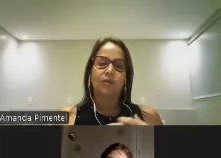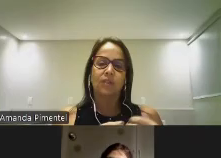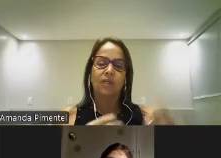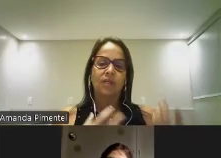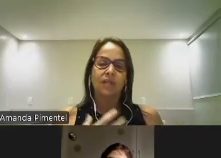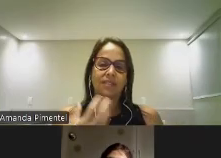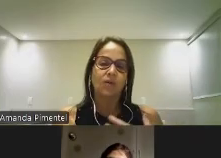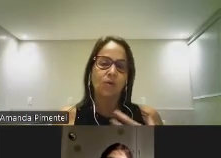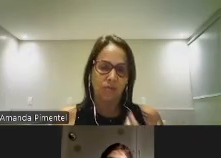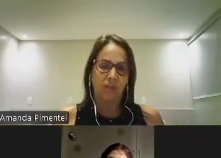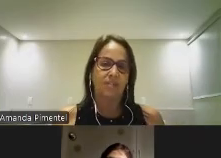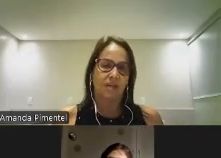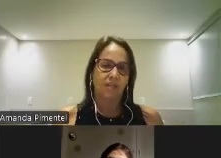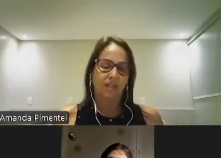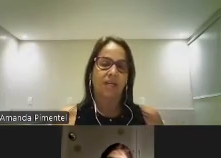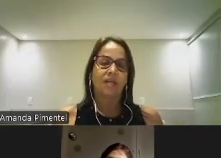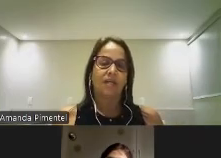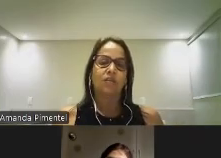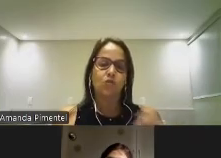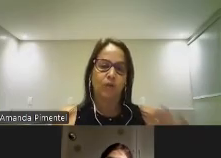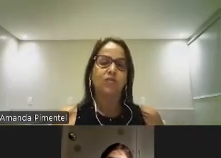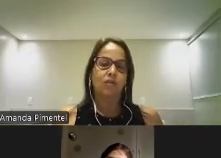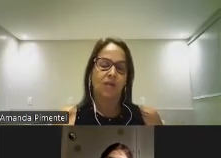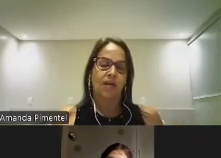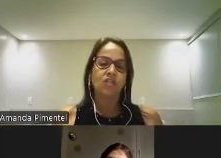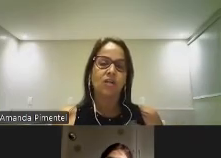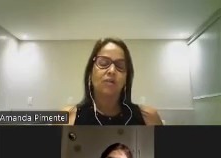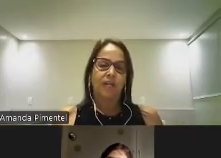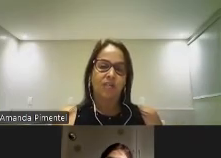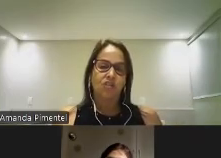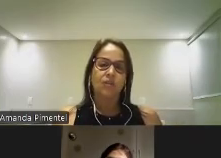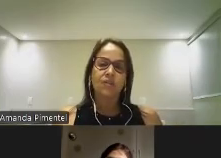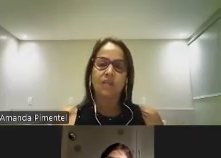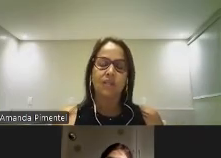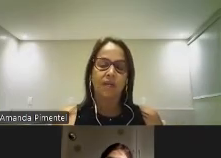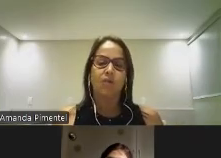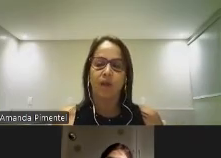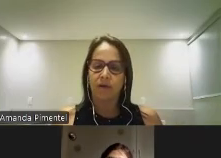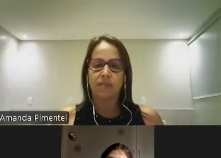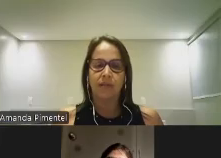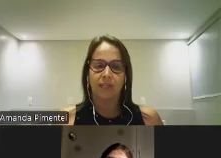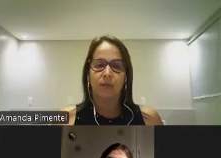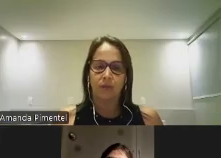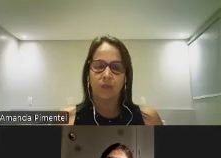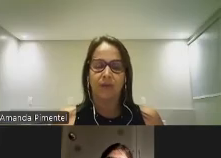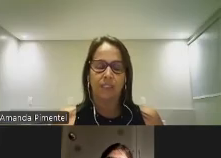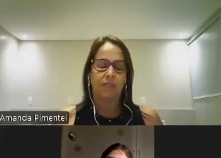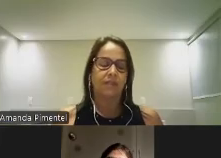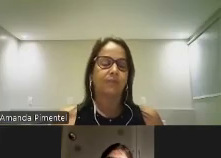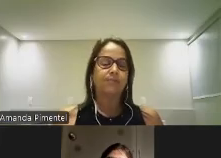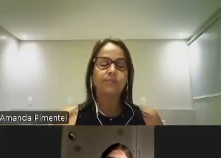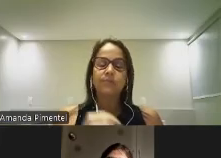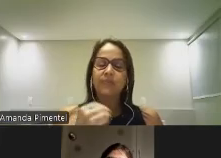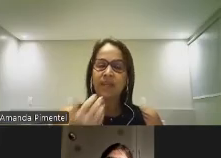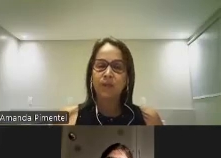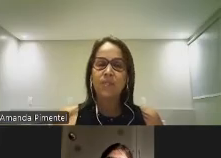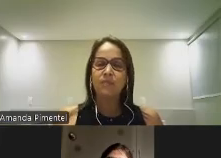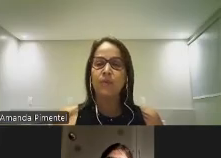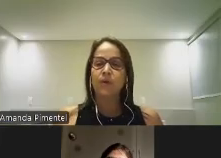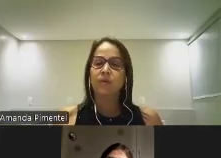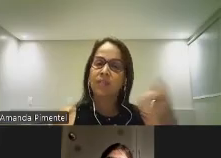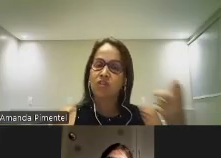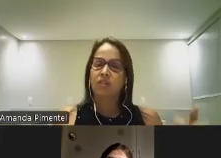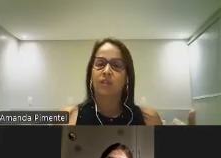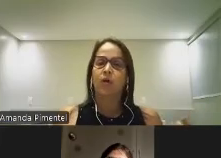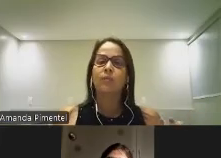um tratamento onde tem que ter essa conversa, né, entre os profissionais, para que a gente consiga entregar o melhor resultado para o nosso paciente.